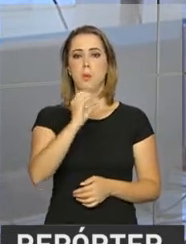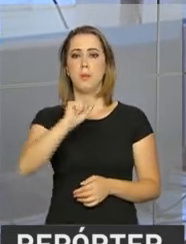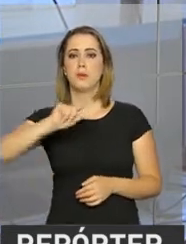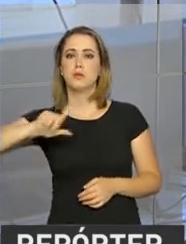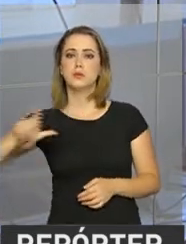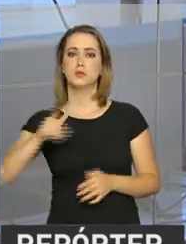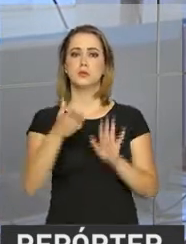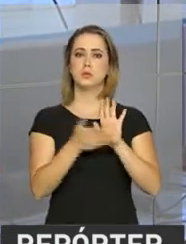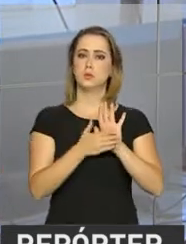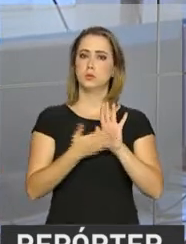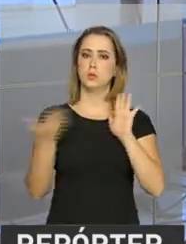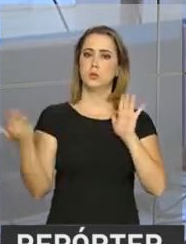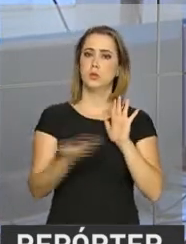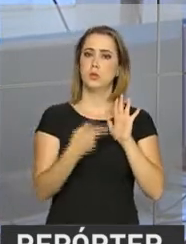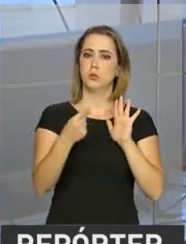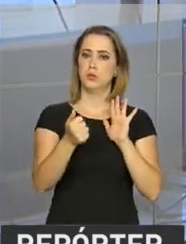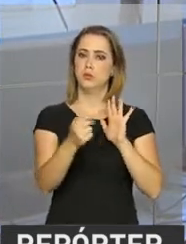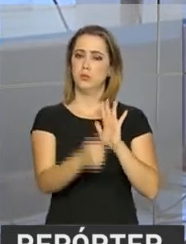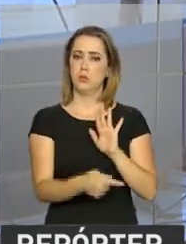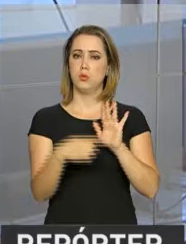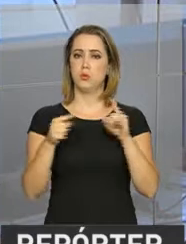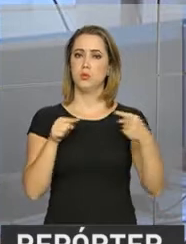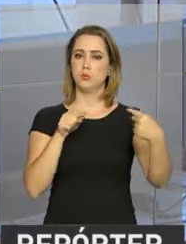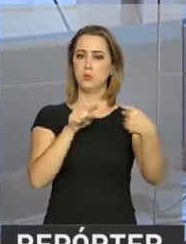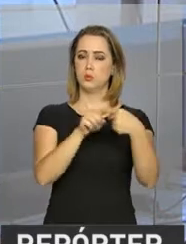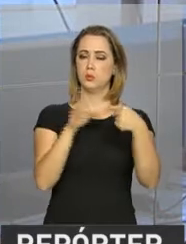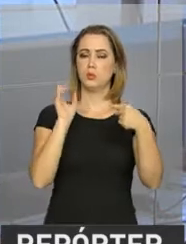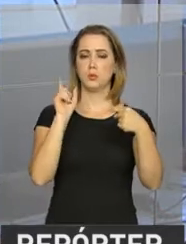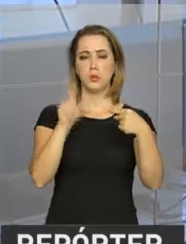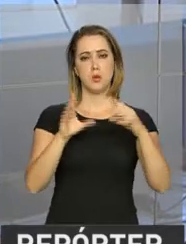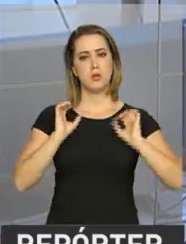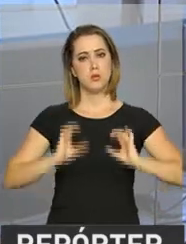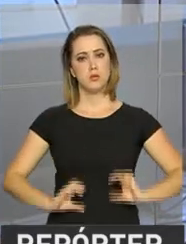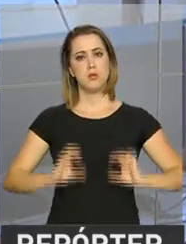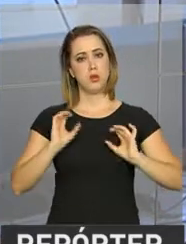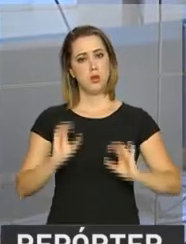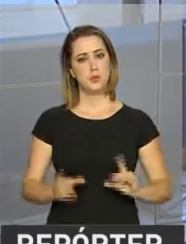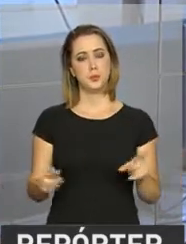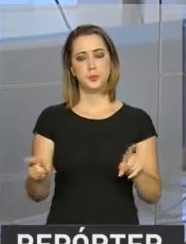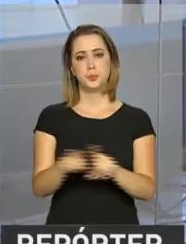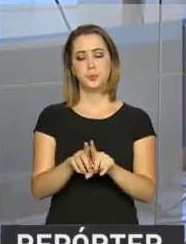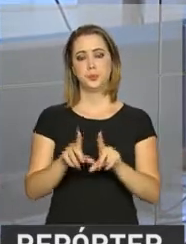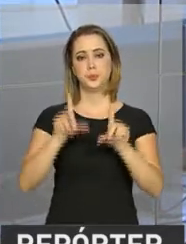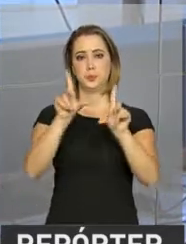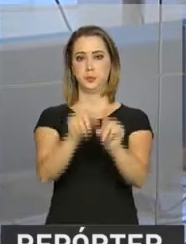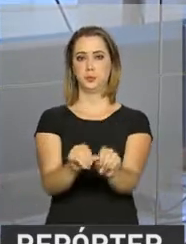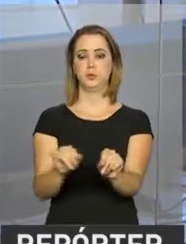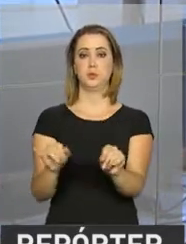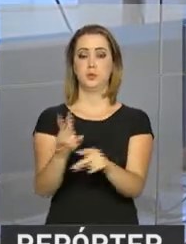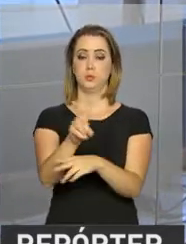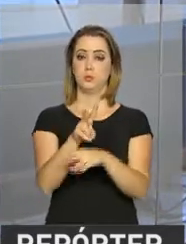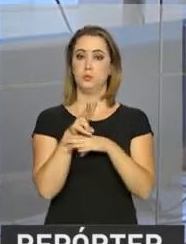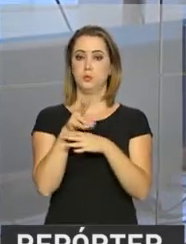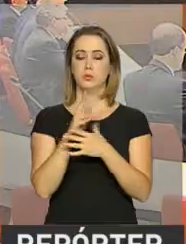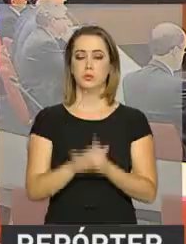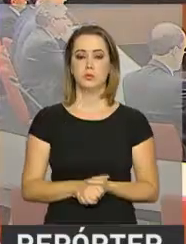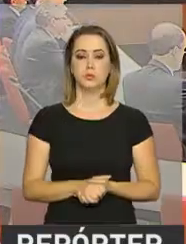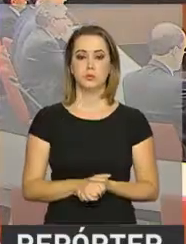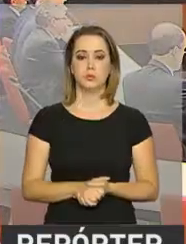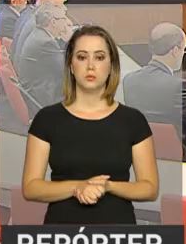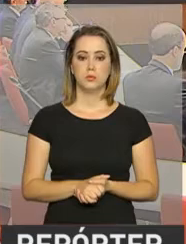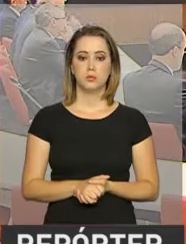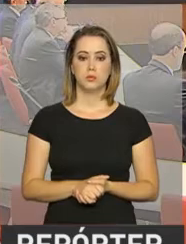e para os próximos anos entre as metas e os objetivos cidadania financeira e redução do custo de crédito